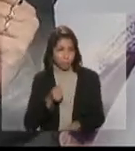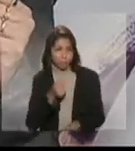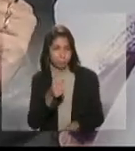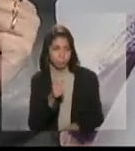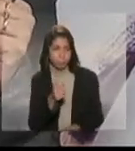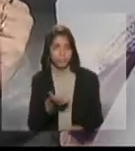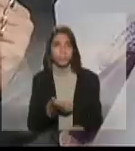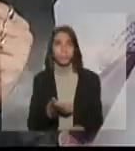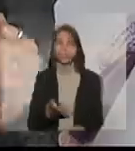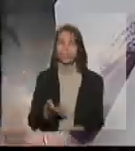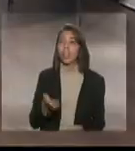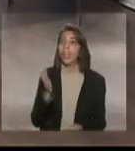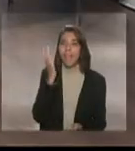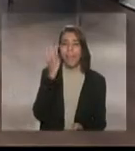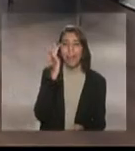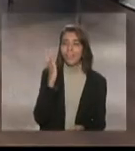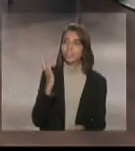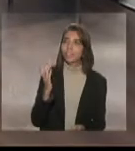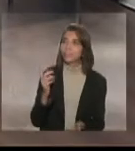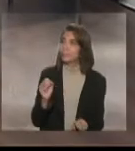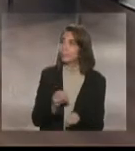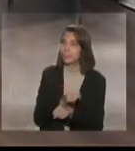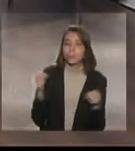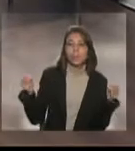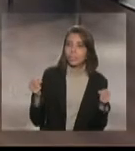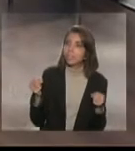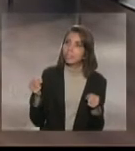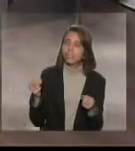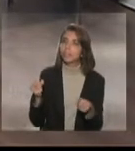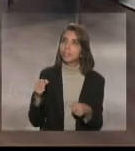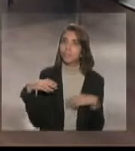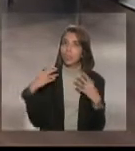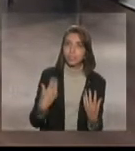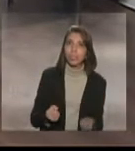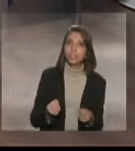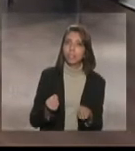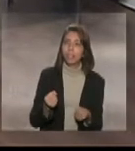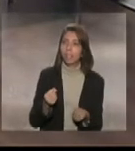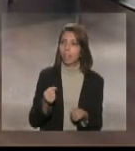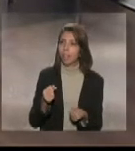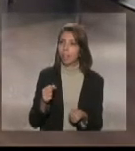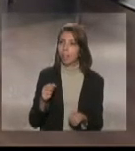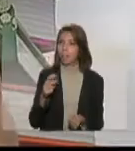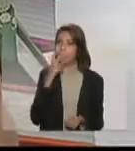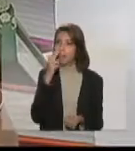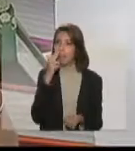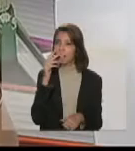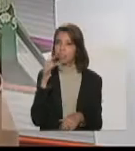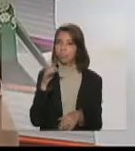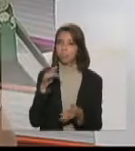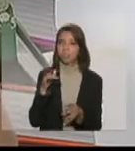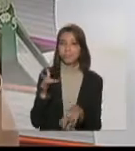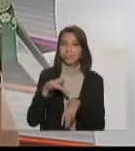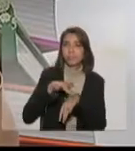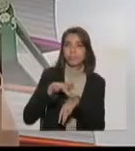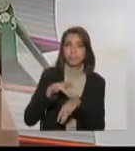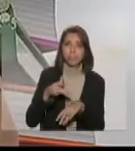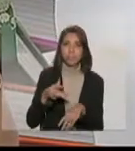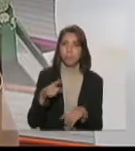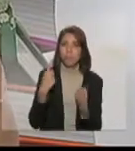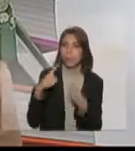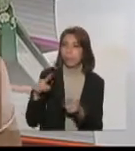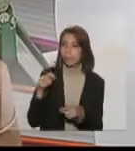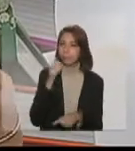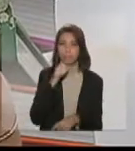algumas dicas eu acho que não não não é possível admitir deboche sexista